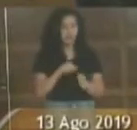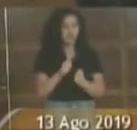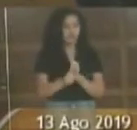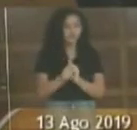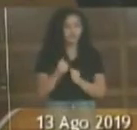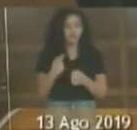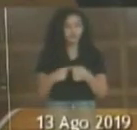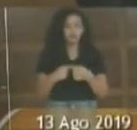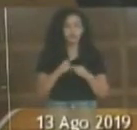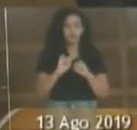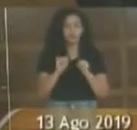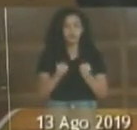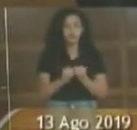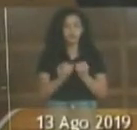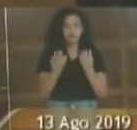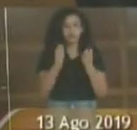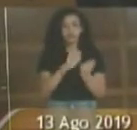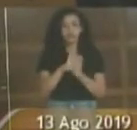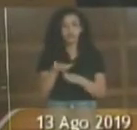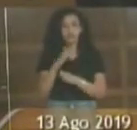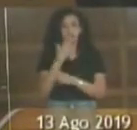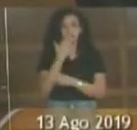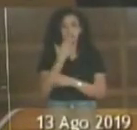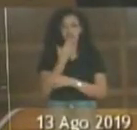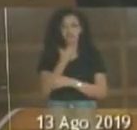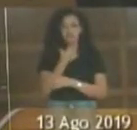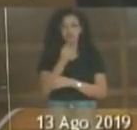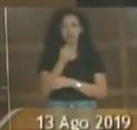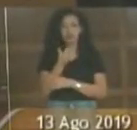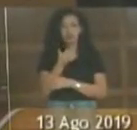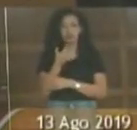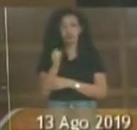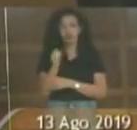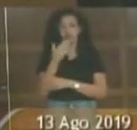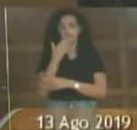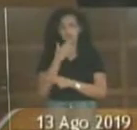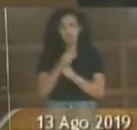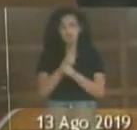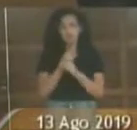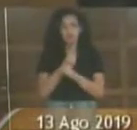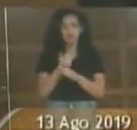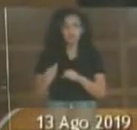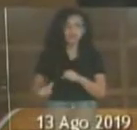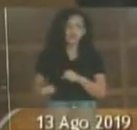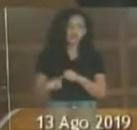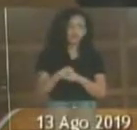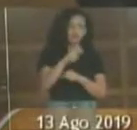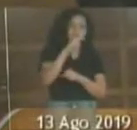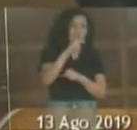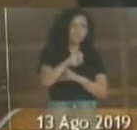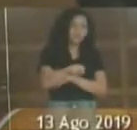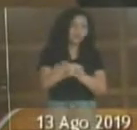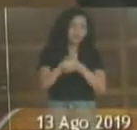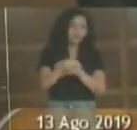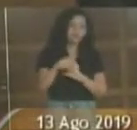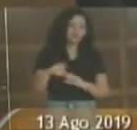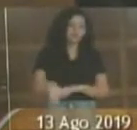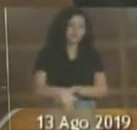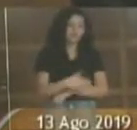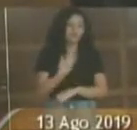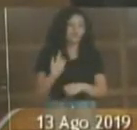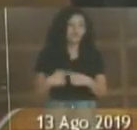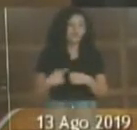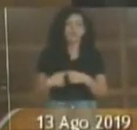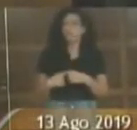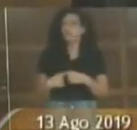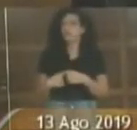Juruá, bairro Jacuecanga. Indicação 2028, indicando ao prefeito a reconstrução dos degraus com colocação de corrimão no fim da servidão pública